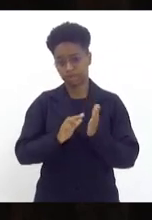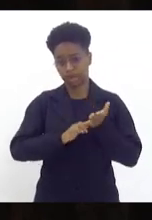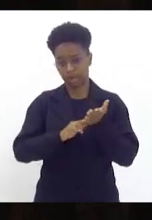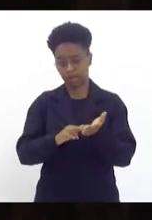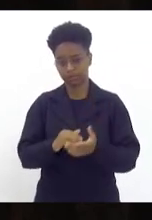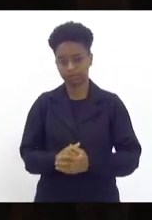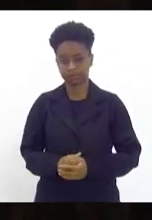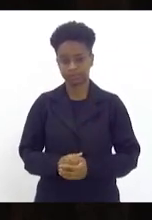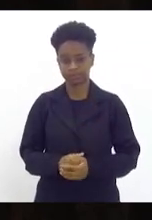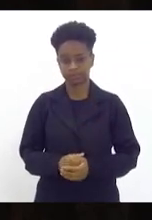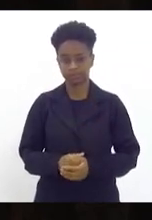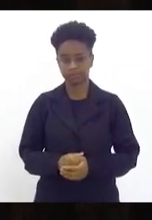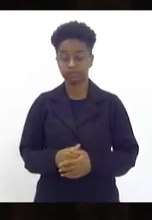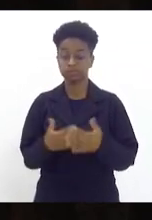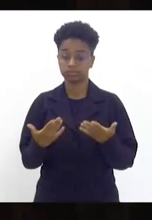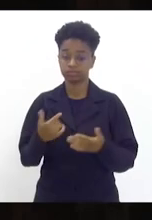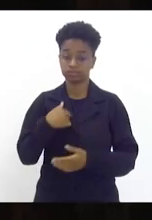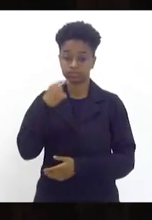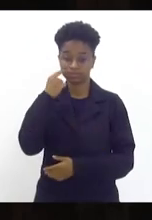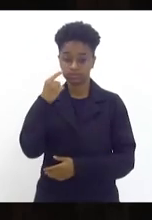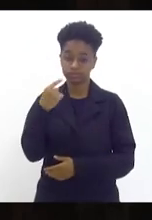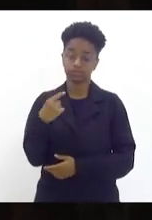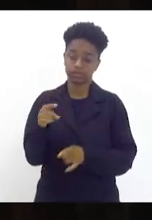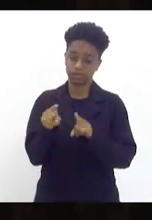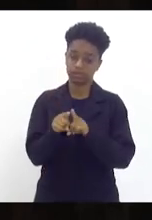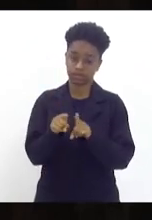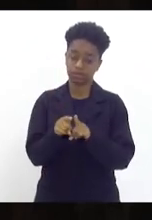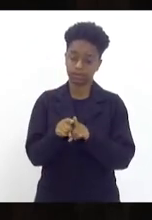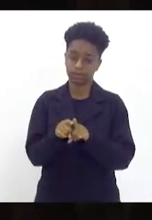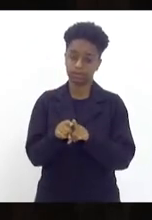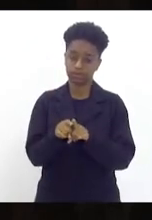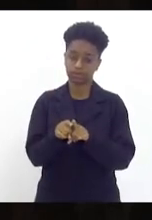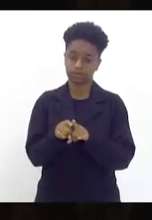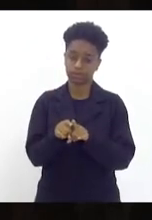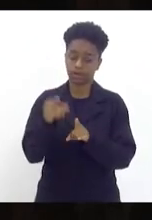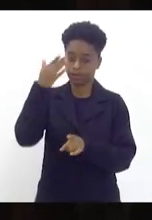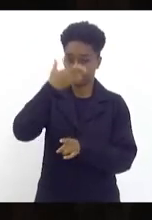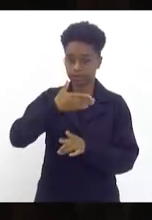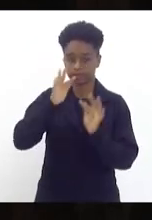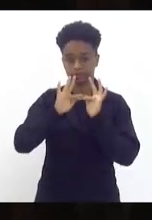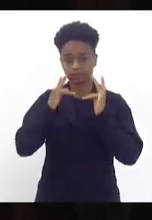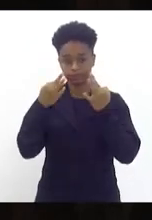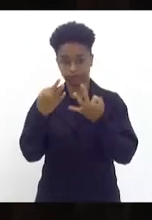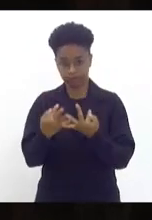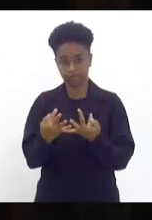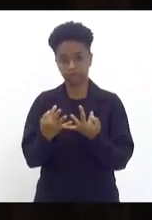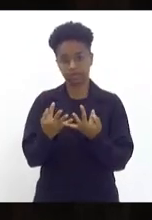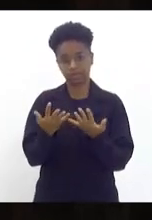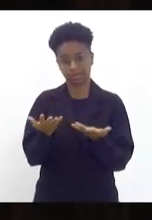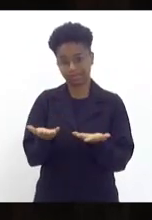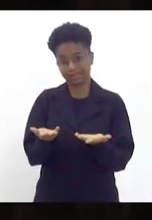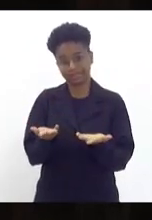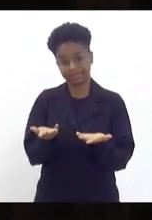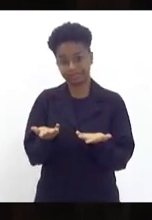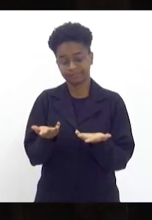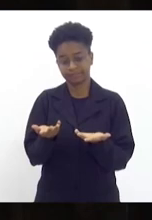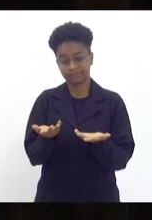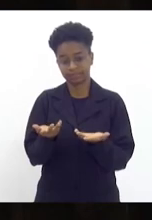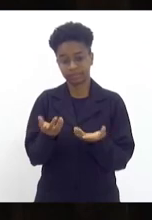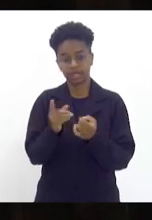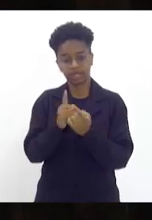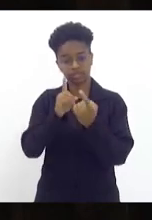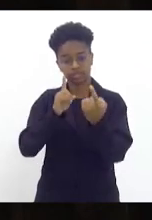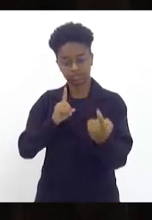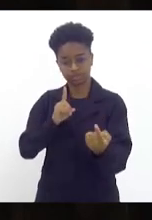né? Então eu penso, é também, né? A presença dos pais deixa mais